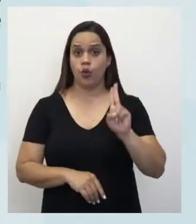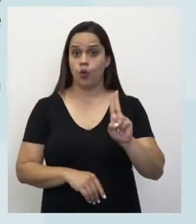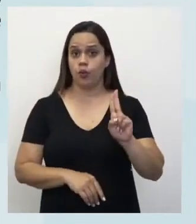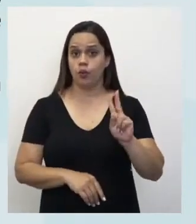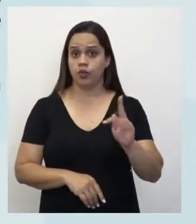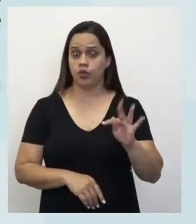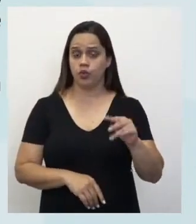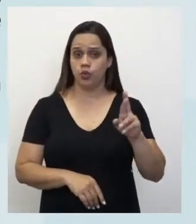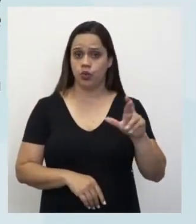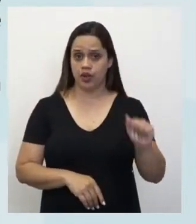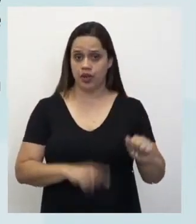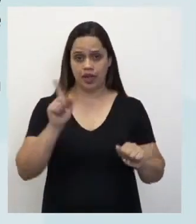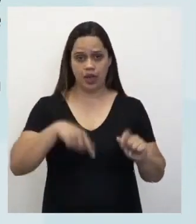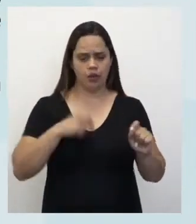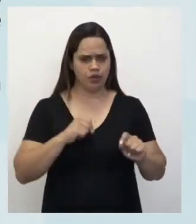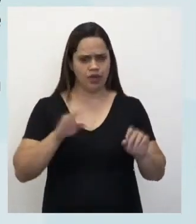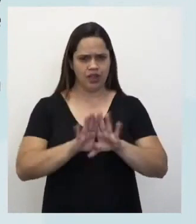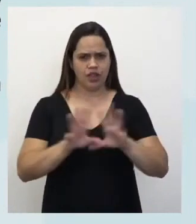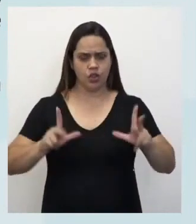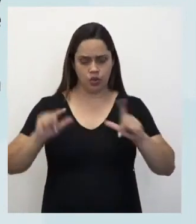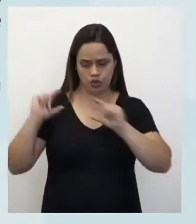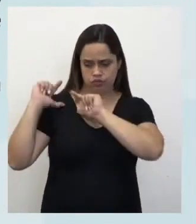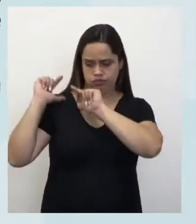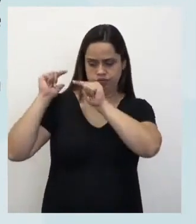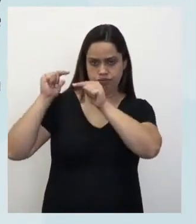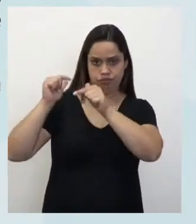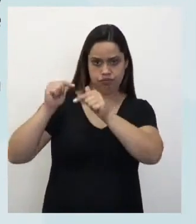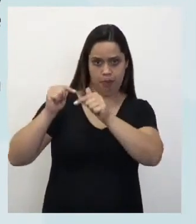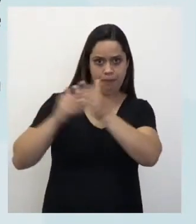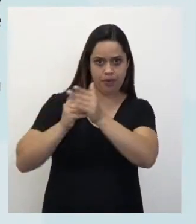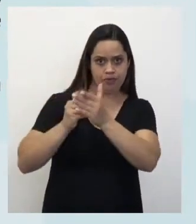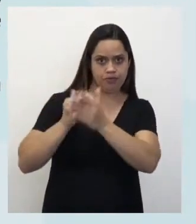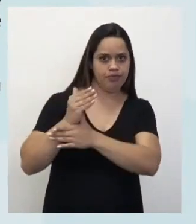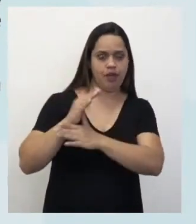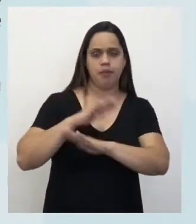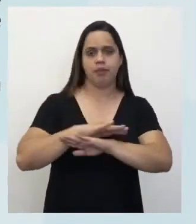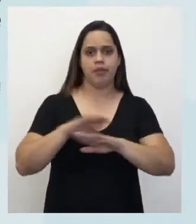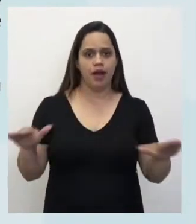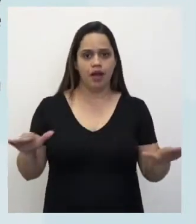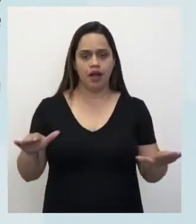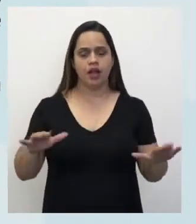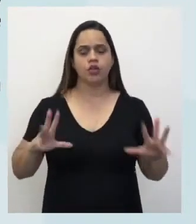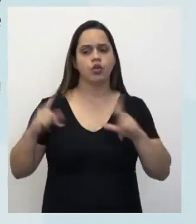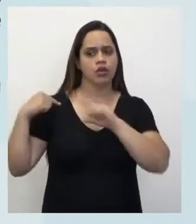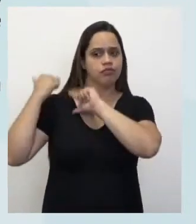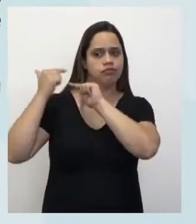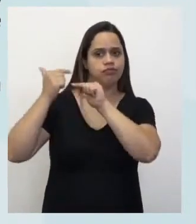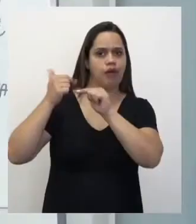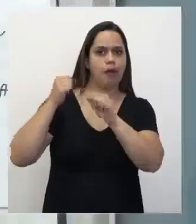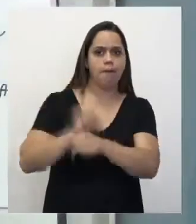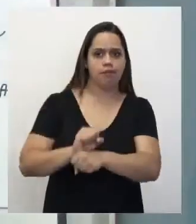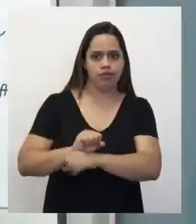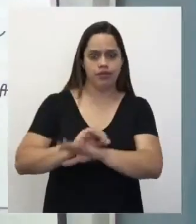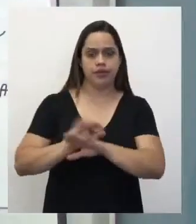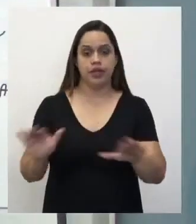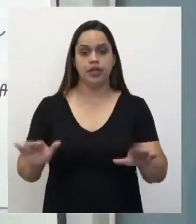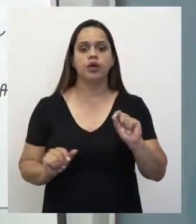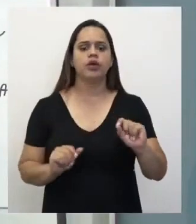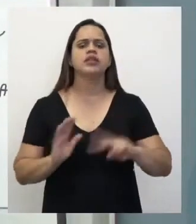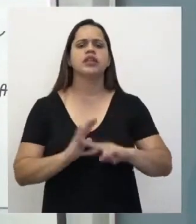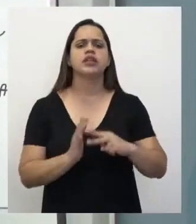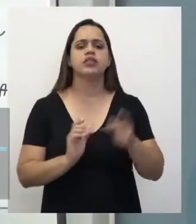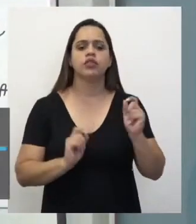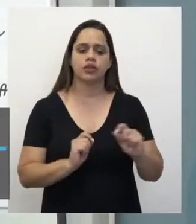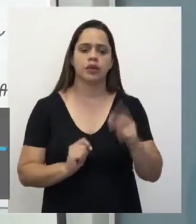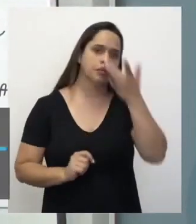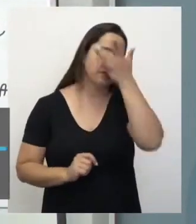que é quando acontece a interrupção nessa transmissão, nessa narrativa. Então, se quebra toda uma tradição. Ou seja, né, é a mesma coisa